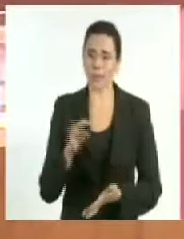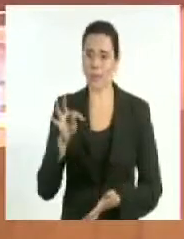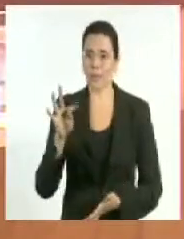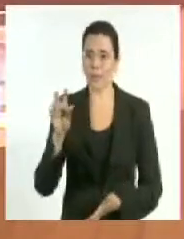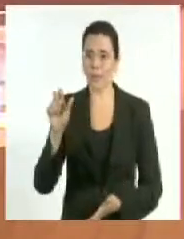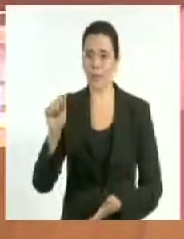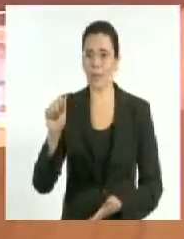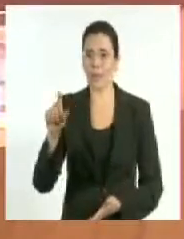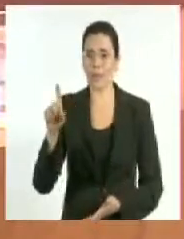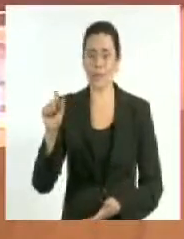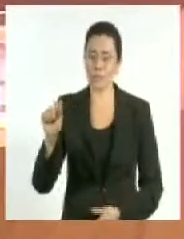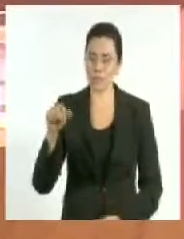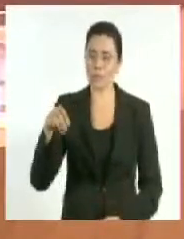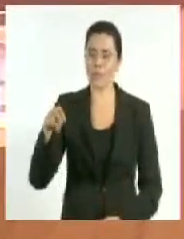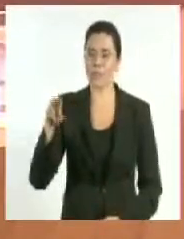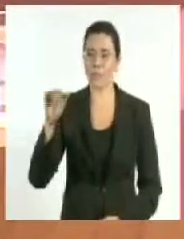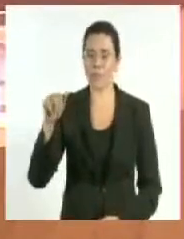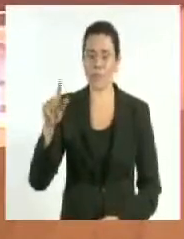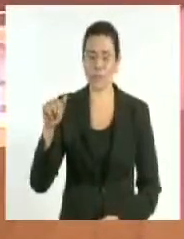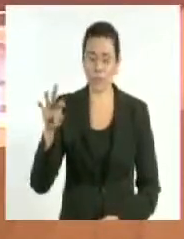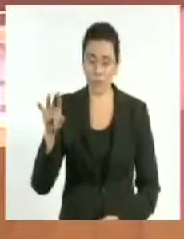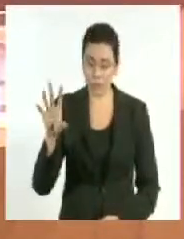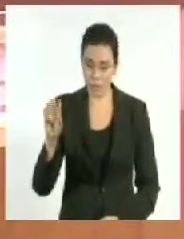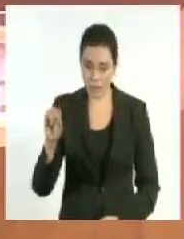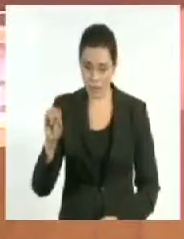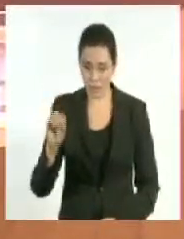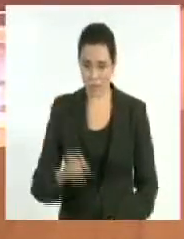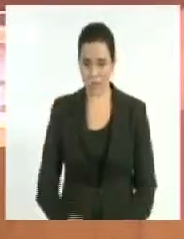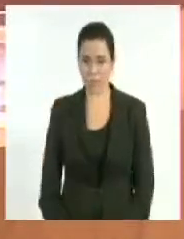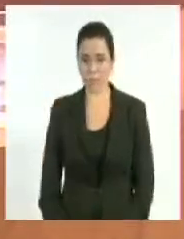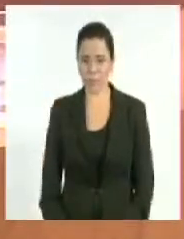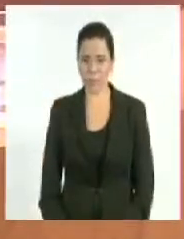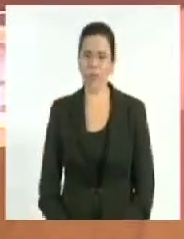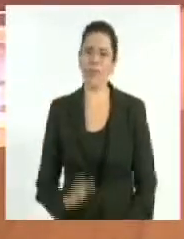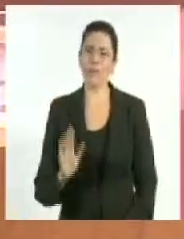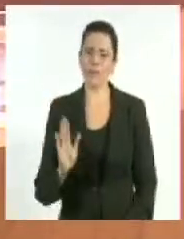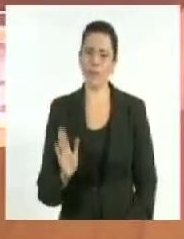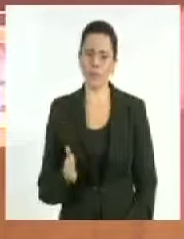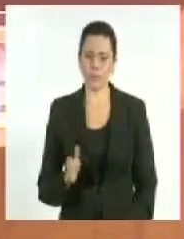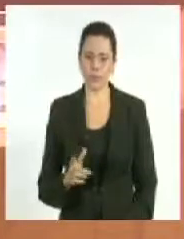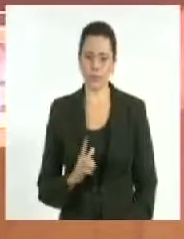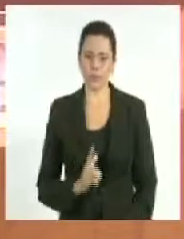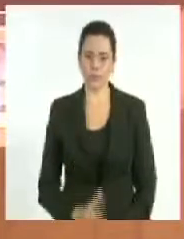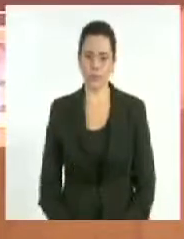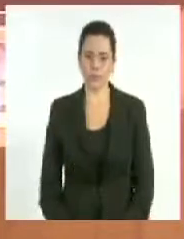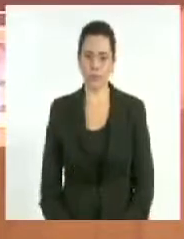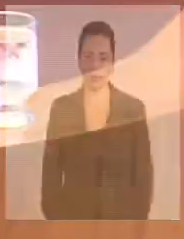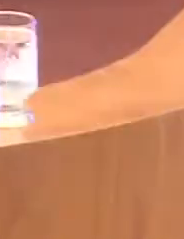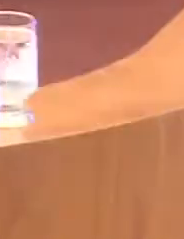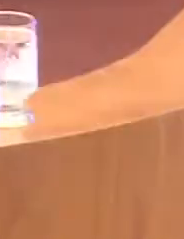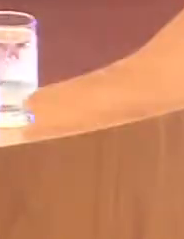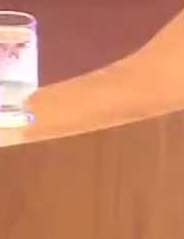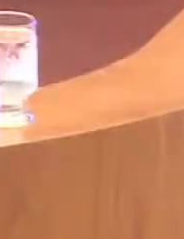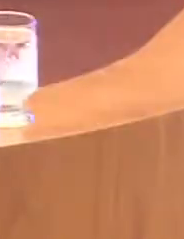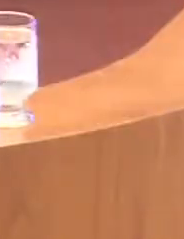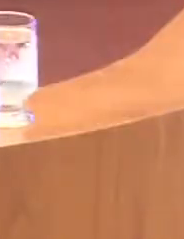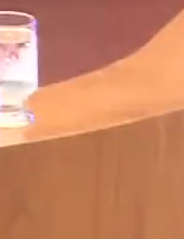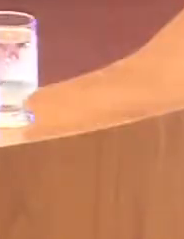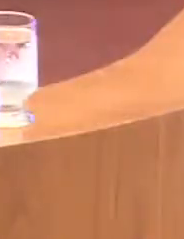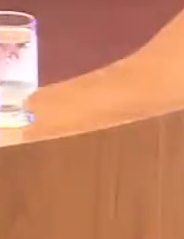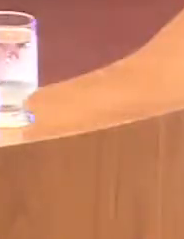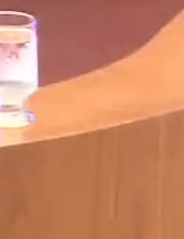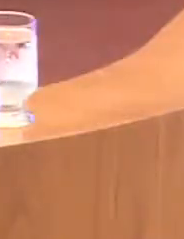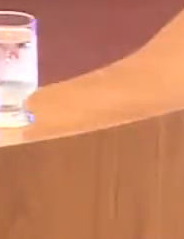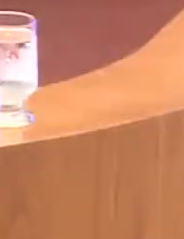Arano Gás, por parte das empresas mineradoras, questionando a constitucionalidade desse projeto, dessas leis que existem em outros